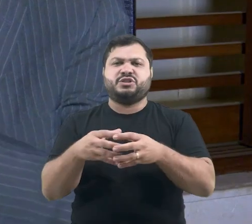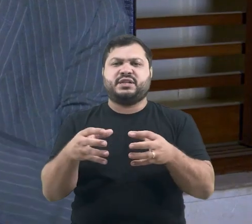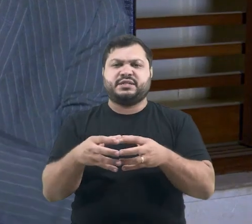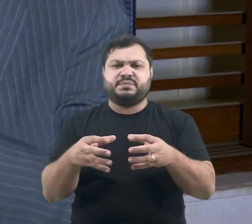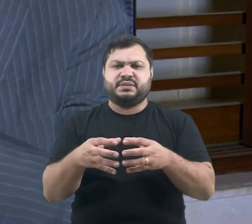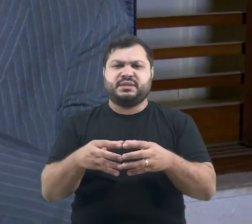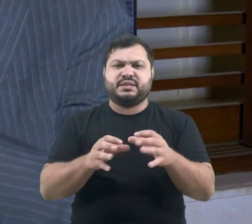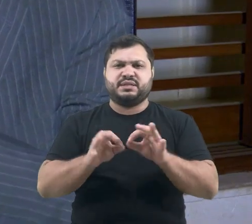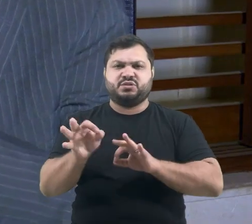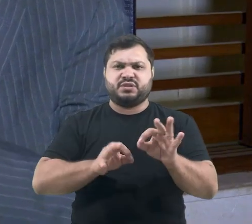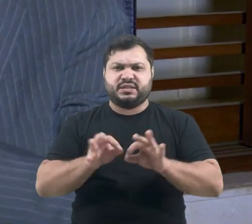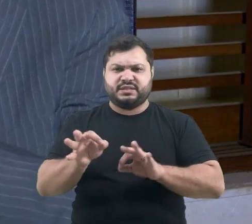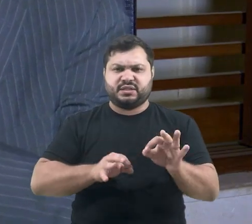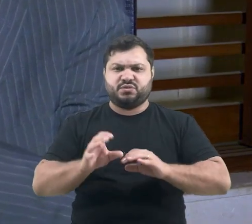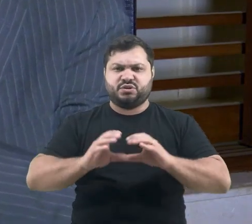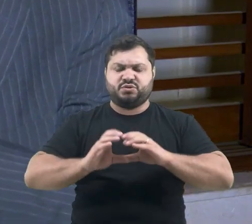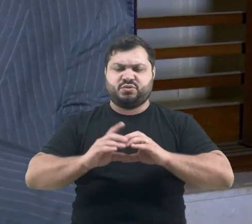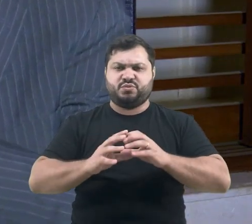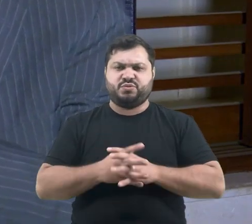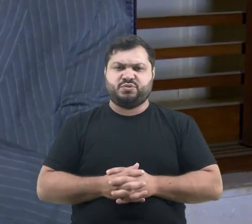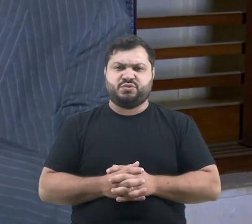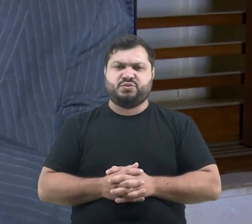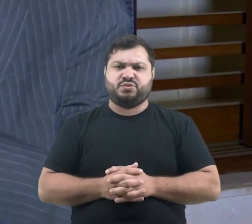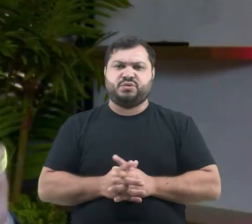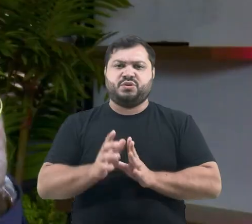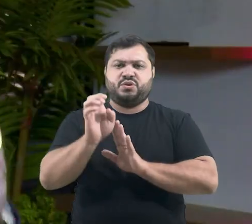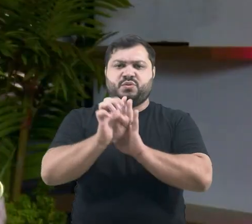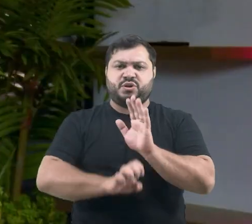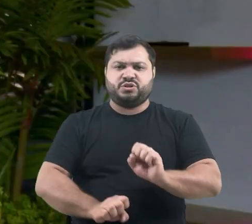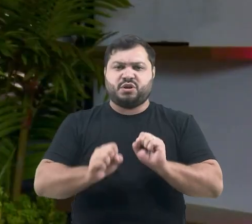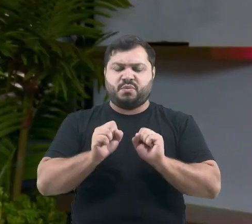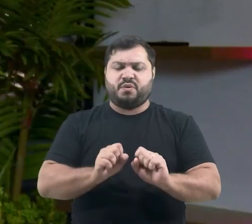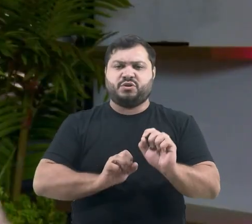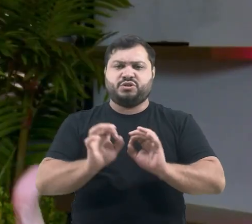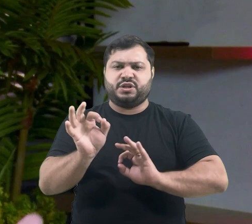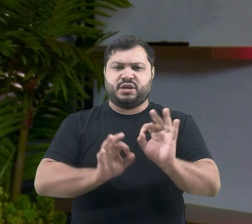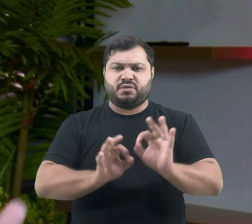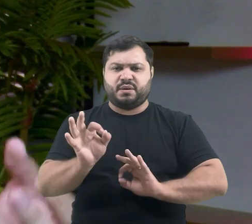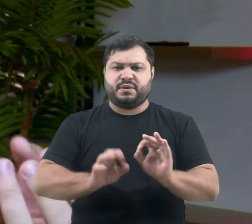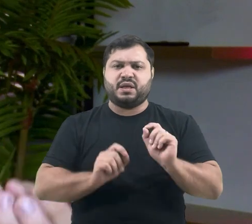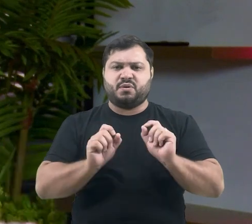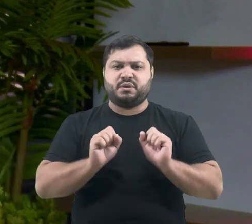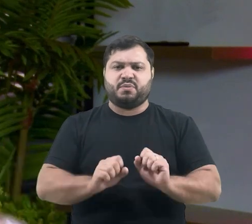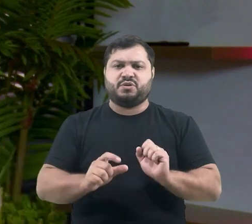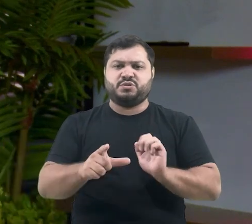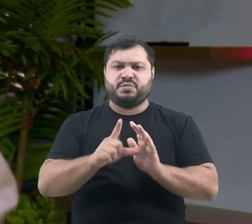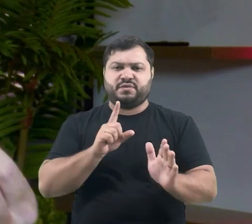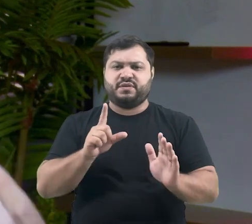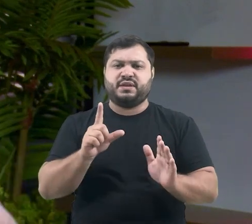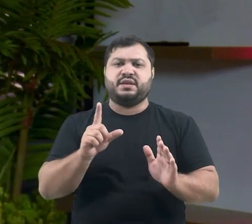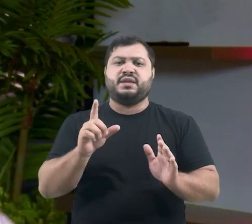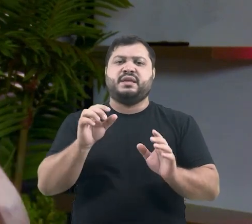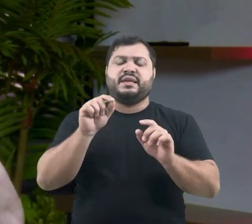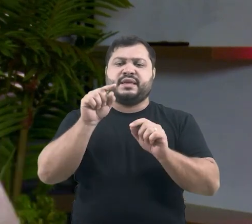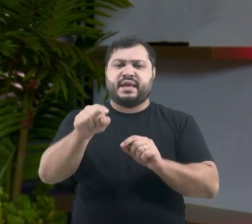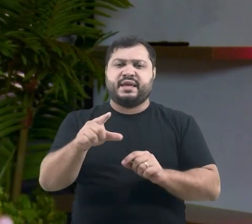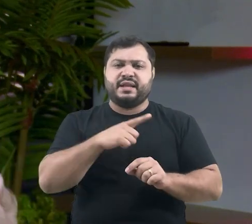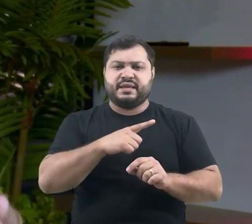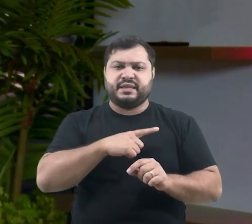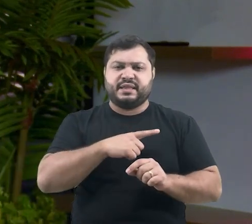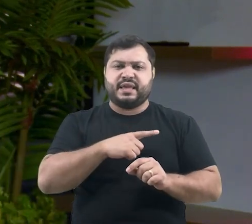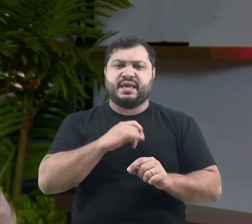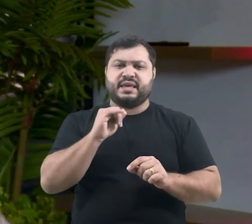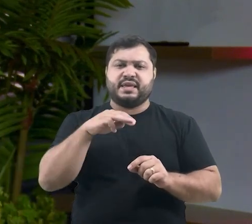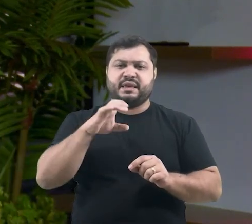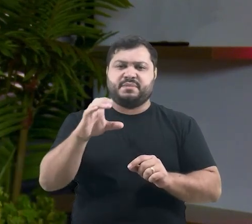das bancas organizadoras de concursos públicos? O edital ele pode regulamentar. O que ele pode prever? Ele prevê que aquele que